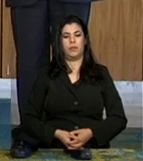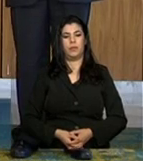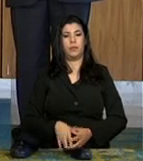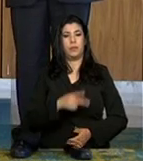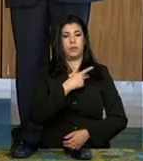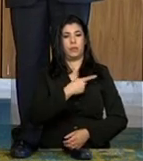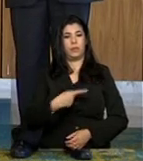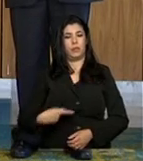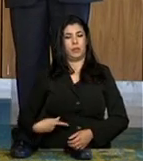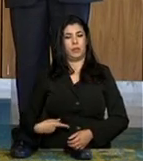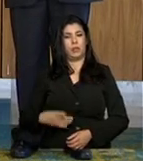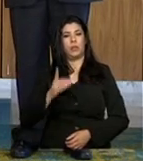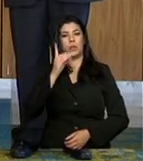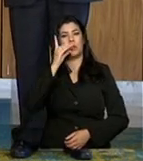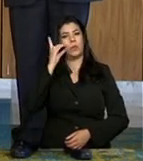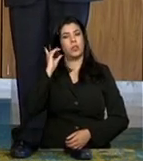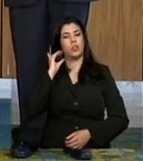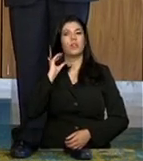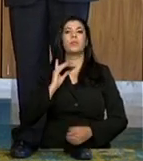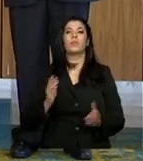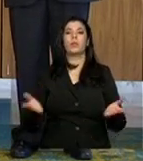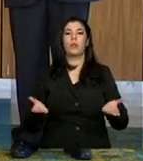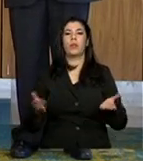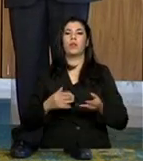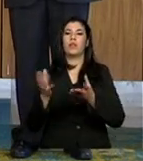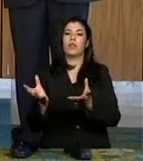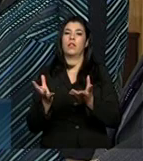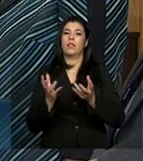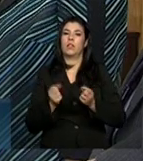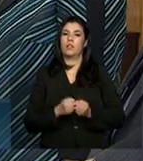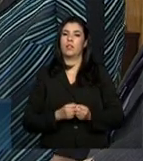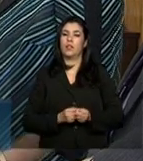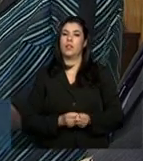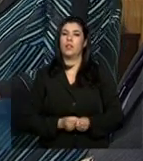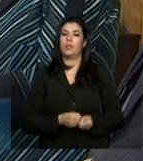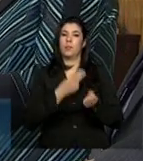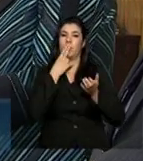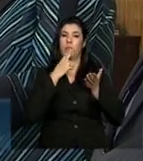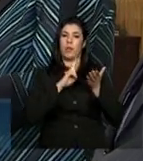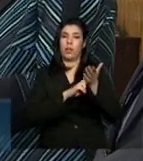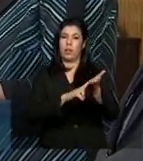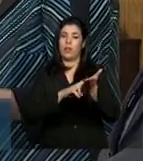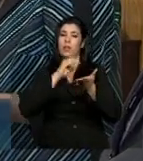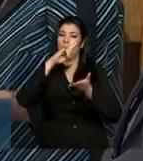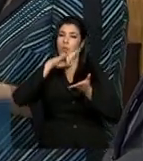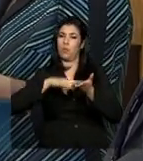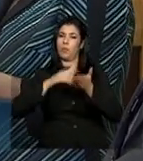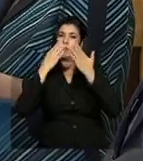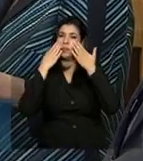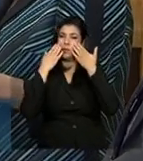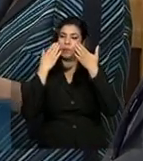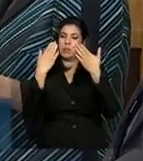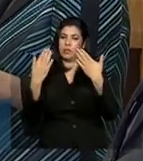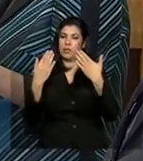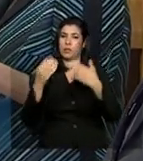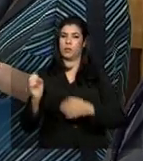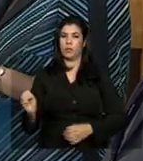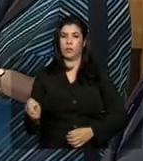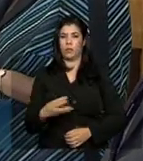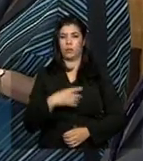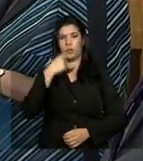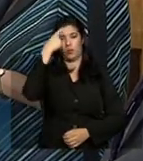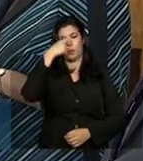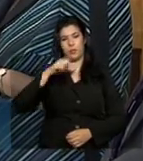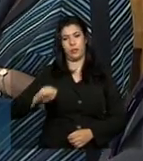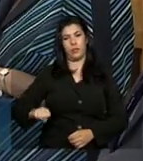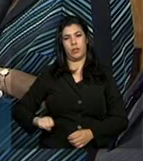Presidenta Dilma Rousseff recebe neste momento a carta credencial do novo embaixador da Austrália no Brasil. A